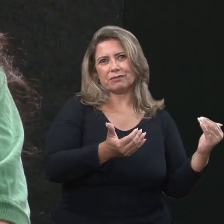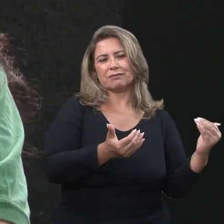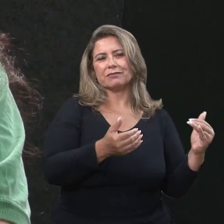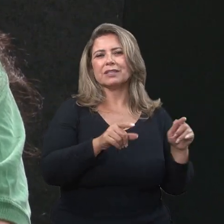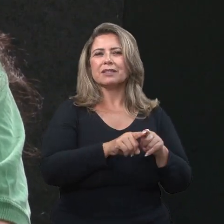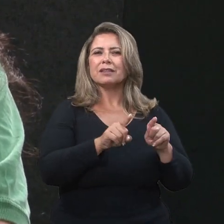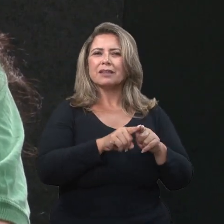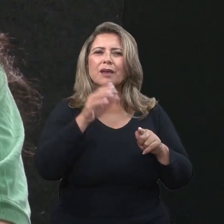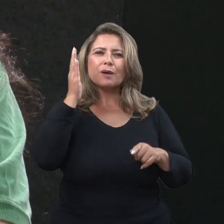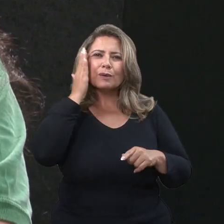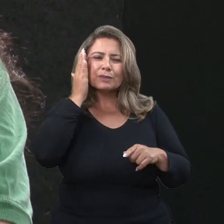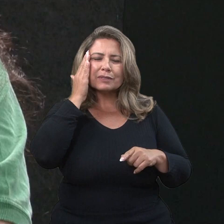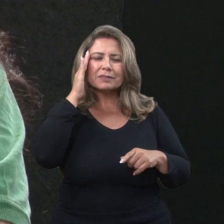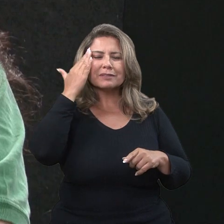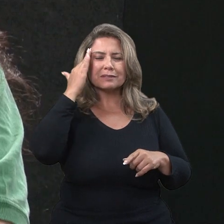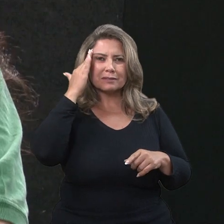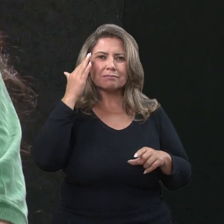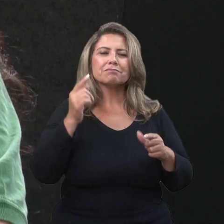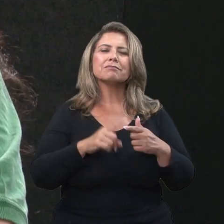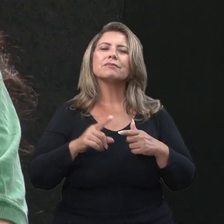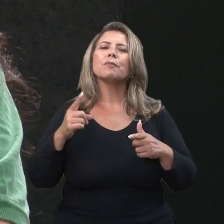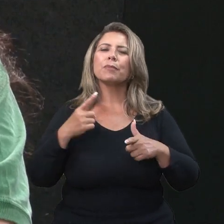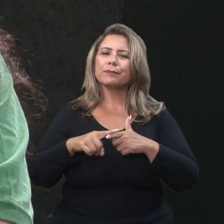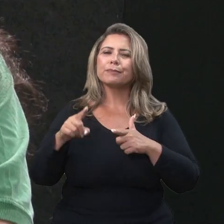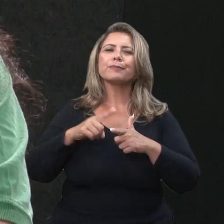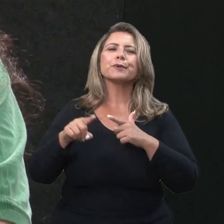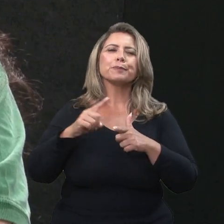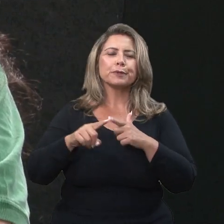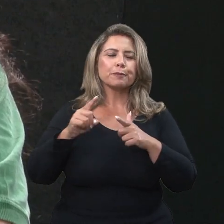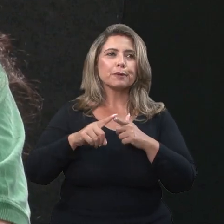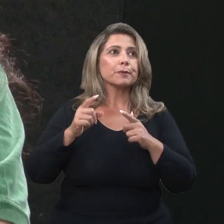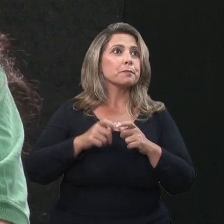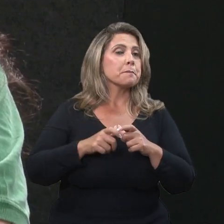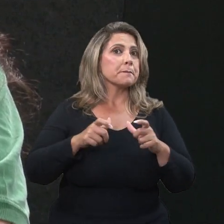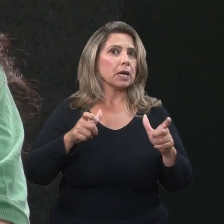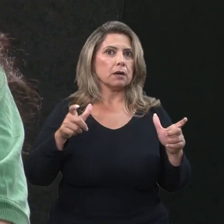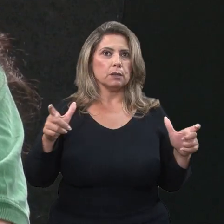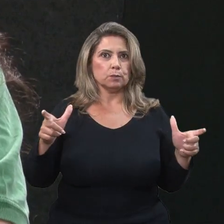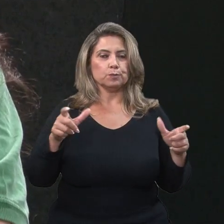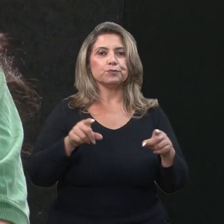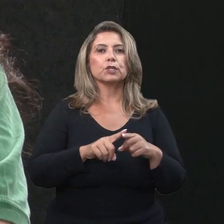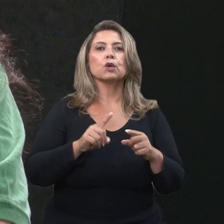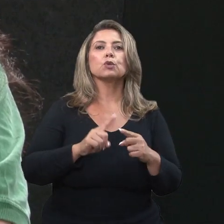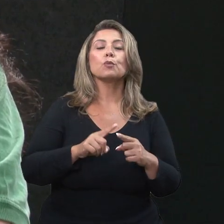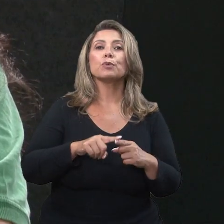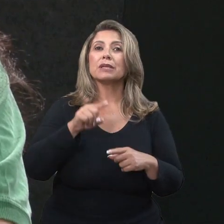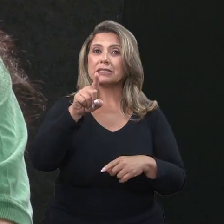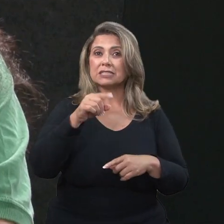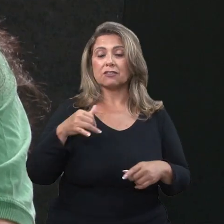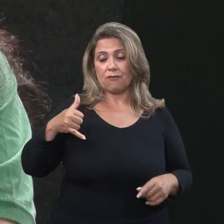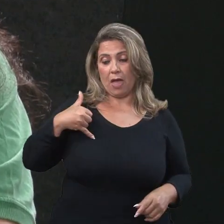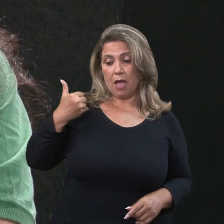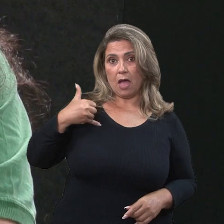que a pena e os problemas são imensamente maiores quando a gente tem um assédio contra o menor de